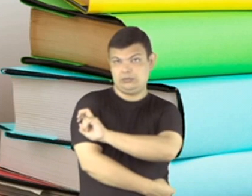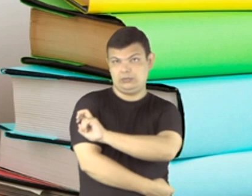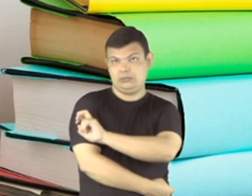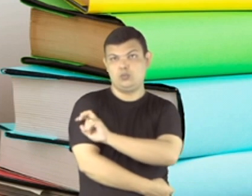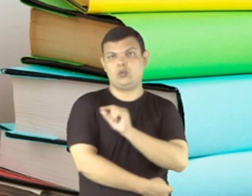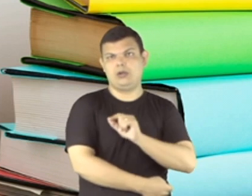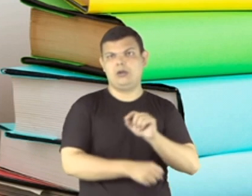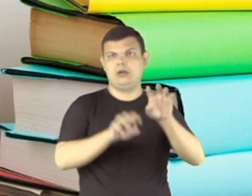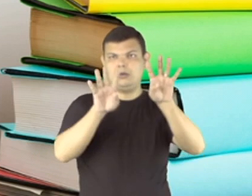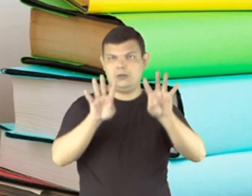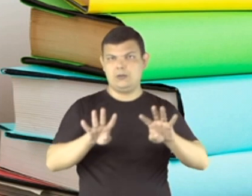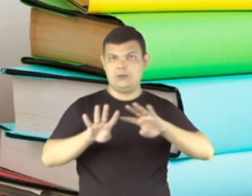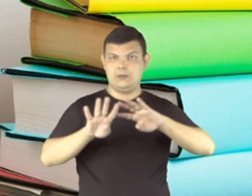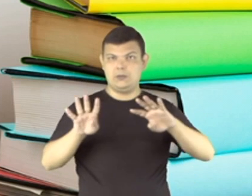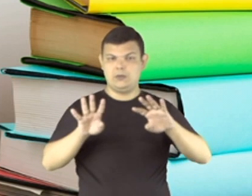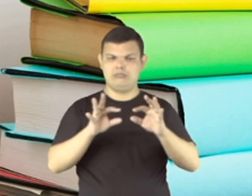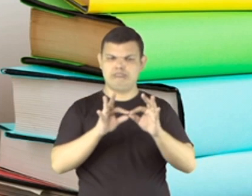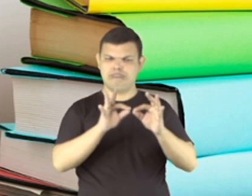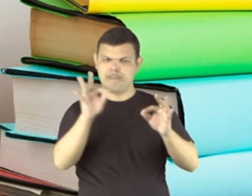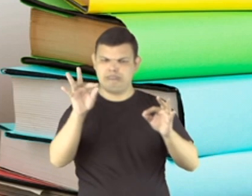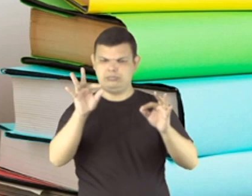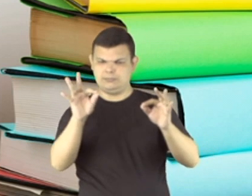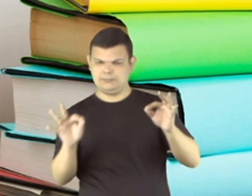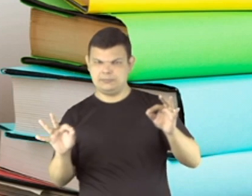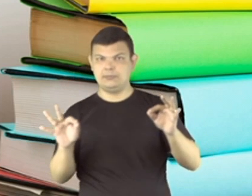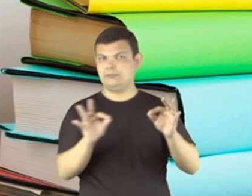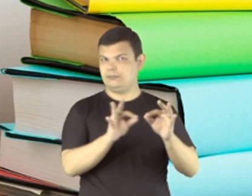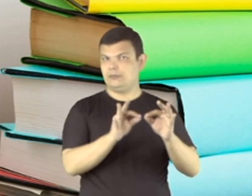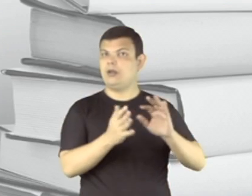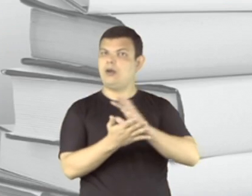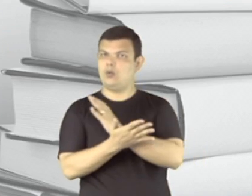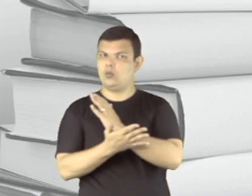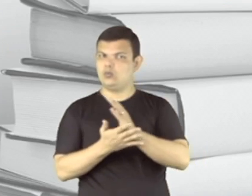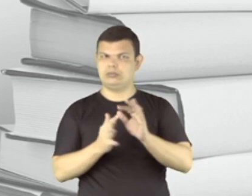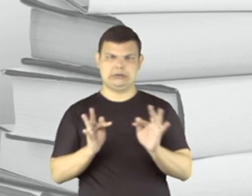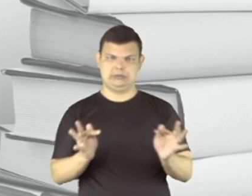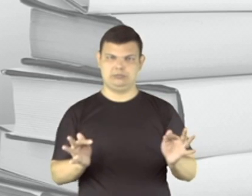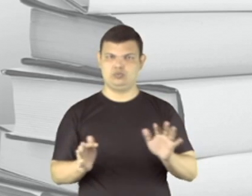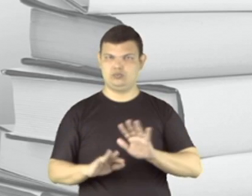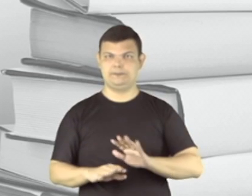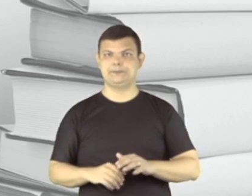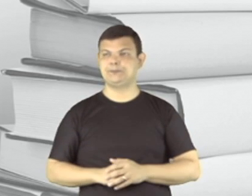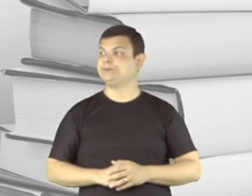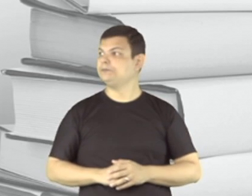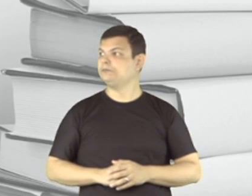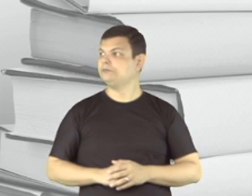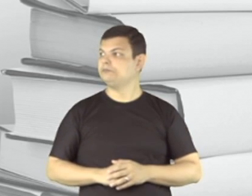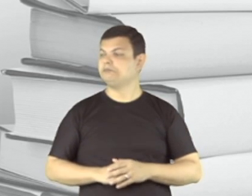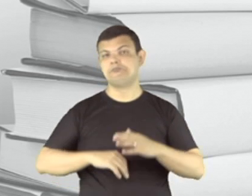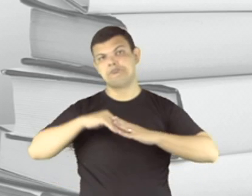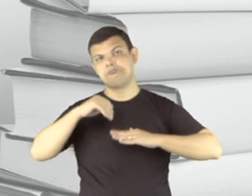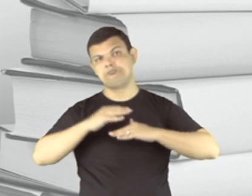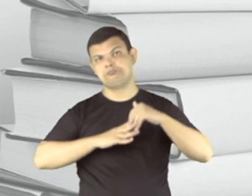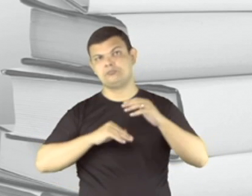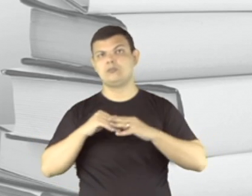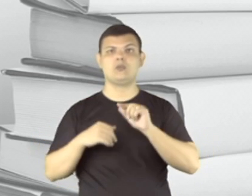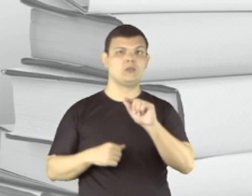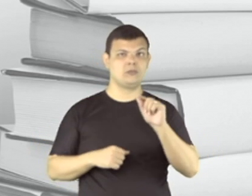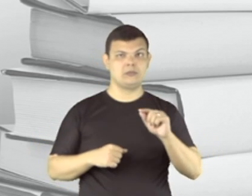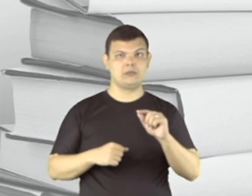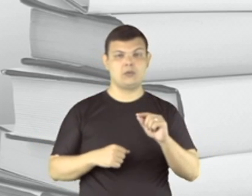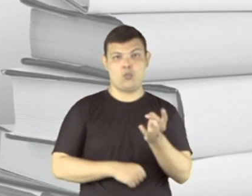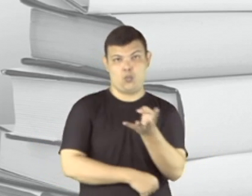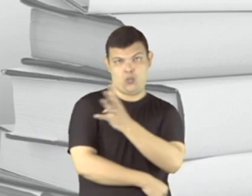e perímetro de figuras poligonais, algumas relações apenas. As habilidades que nós trabalharemos.